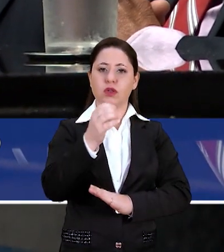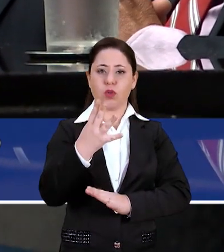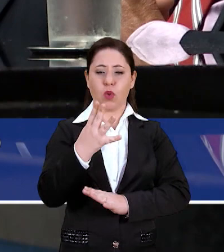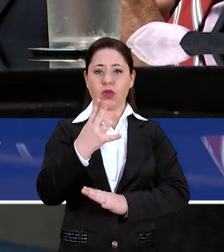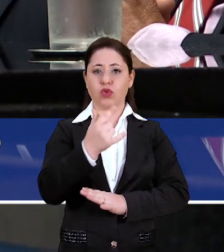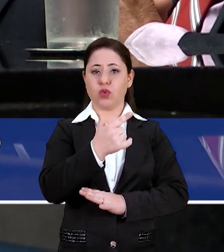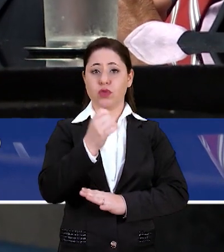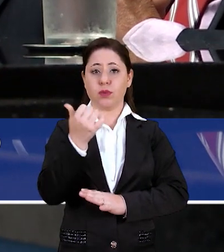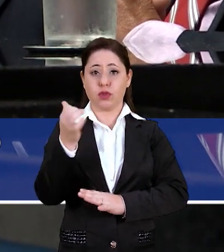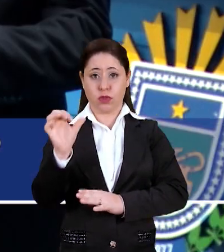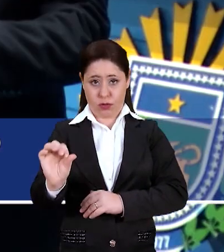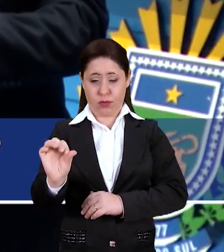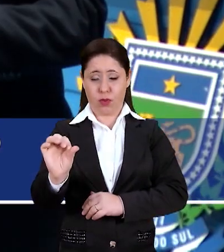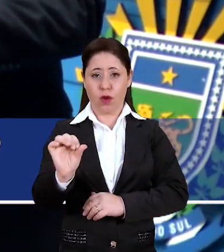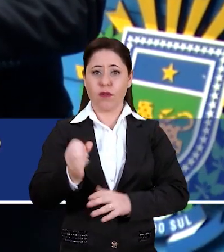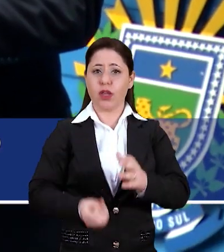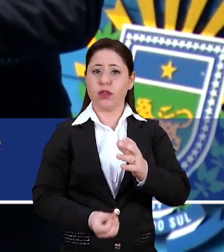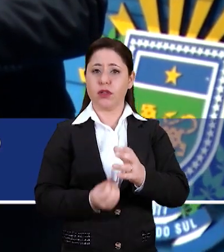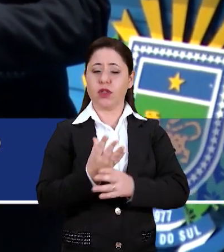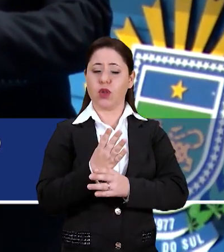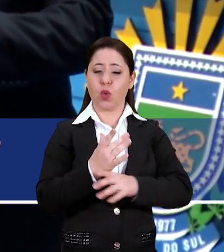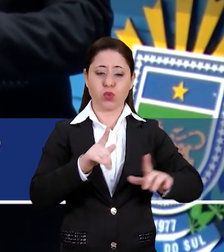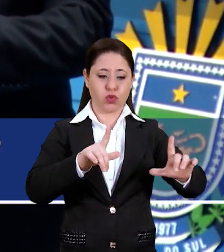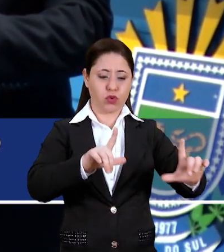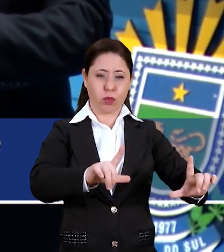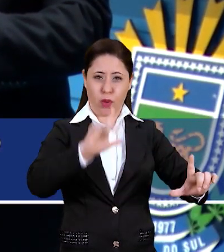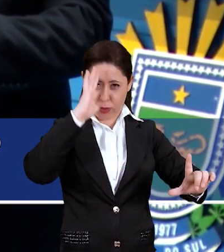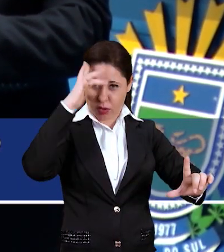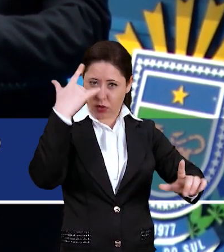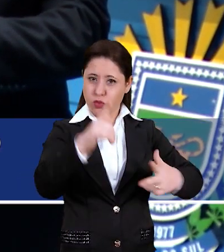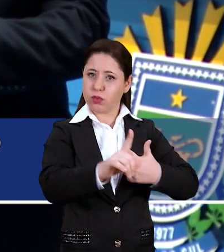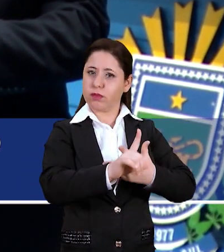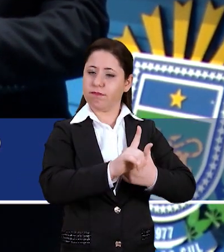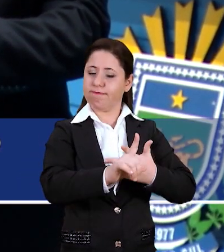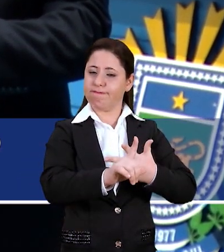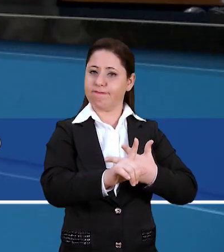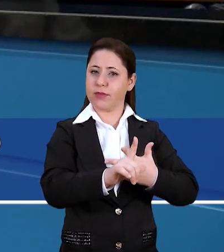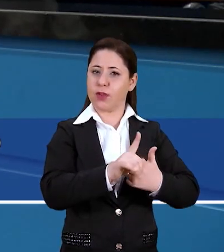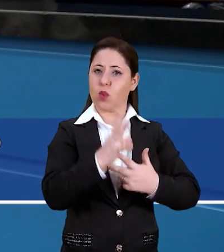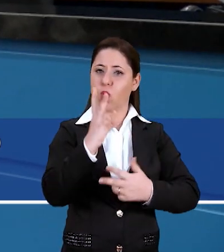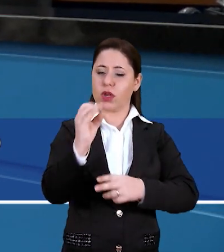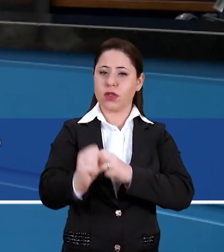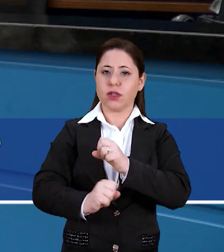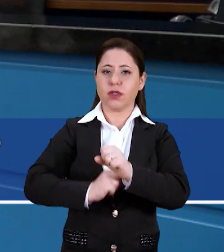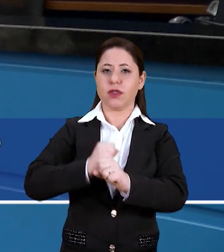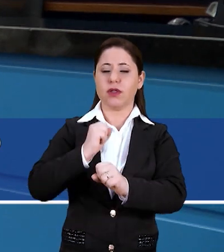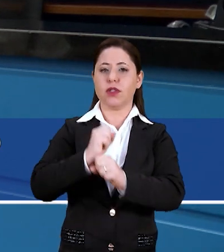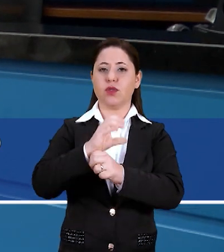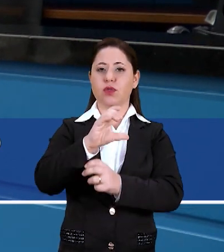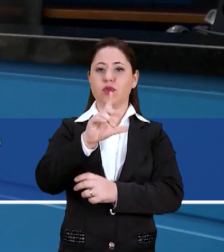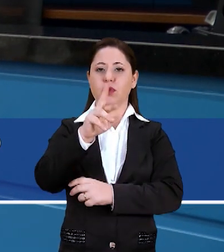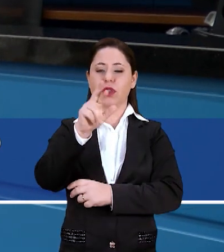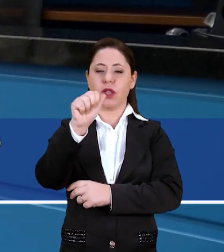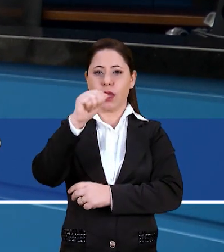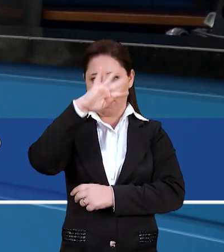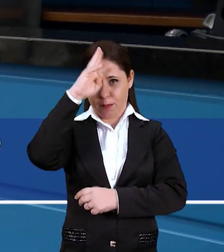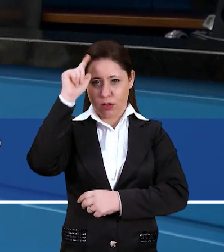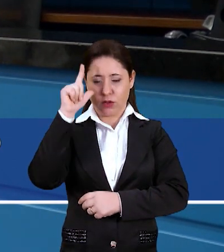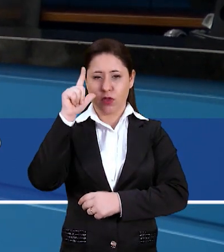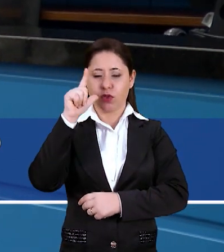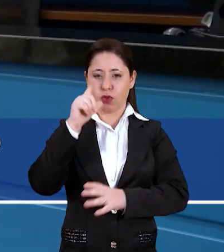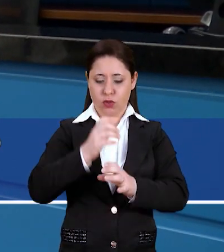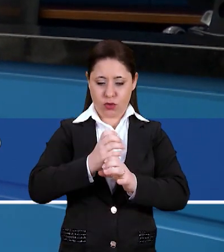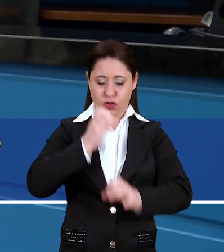de 2019, que criou o Diploma de Honra ao Mérito Legislativo 40 anos do CREA-MS,